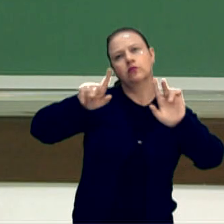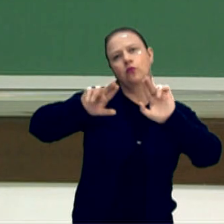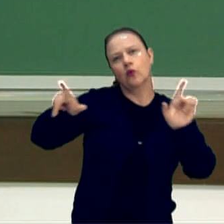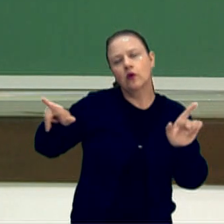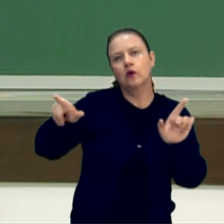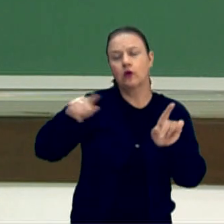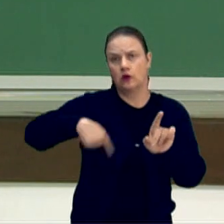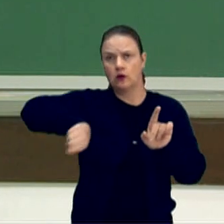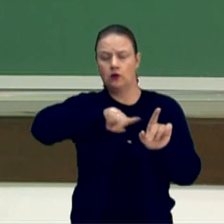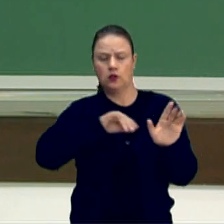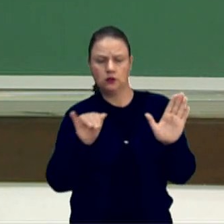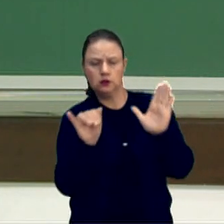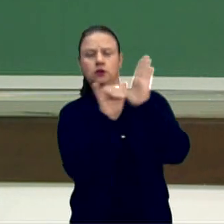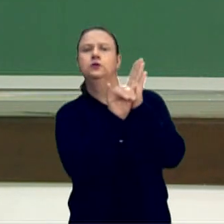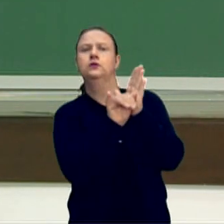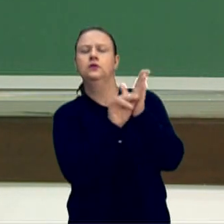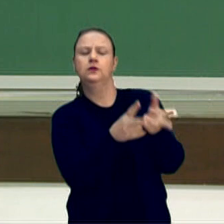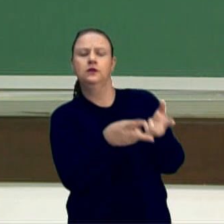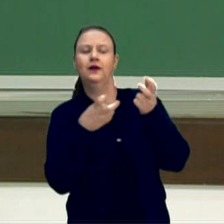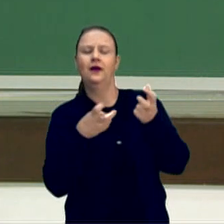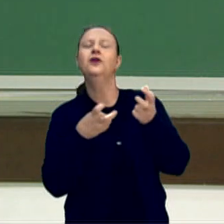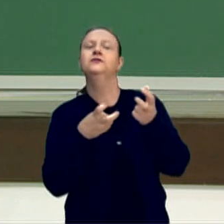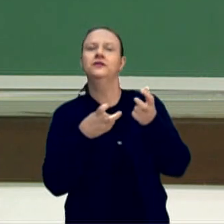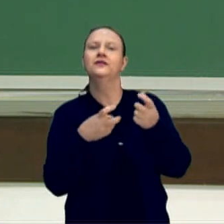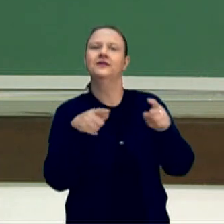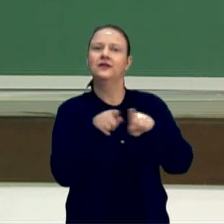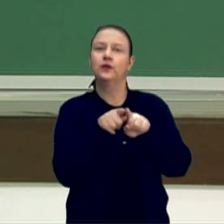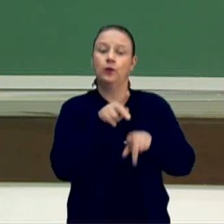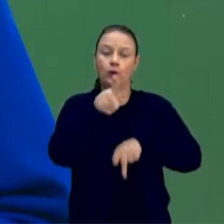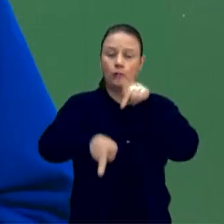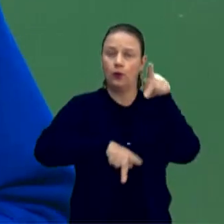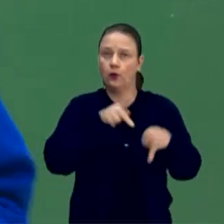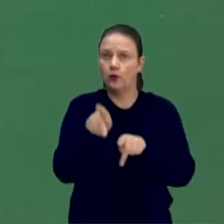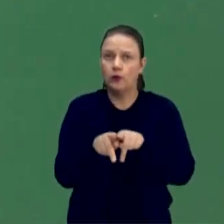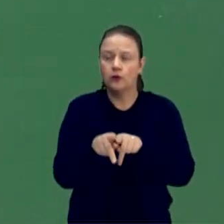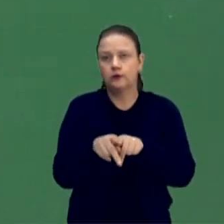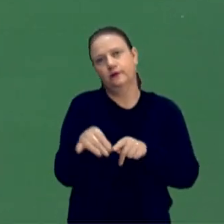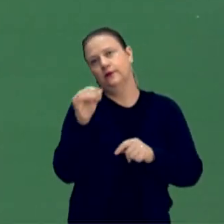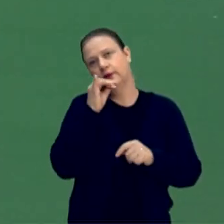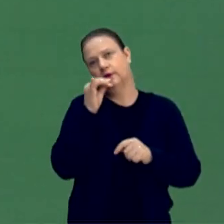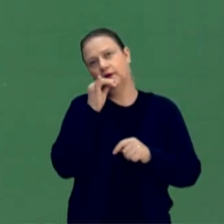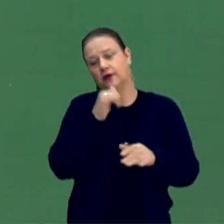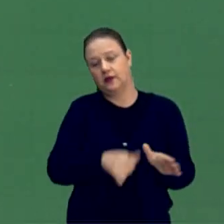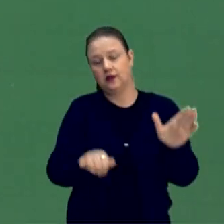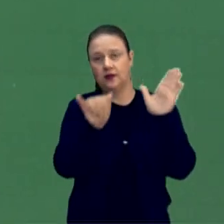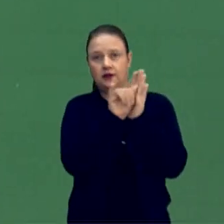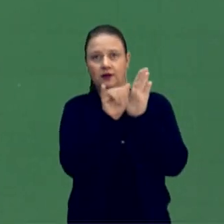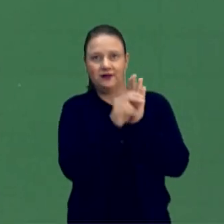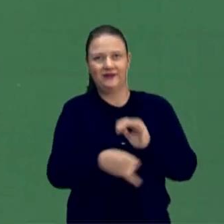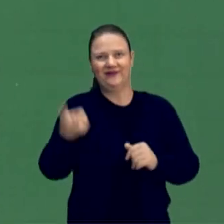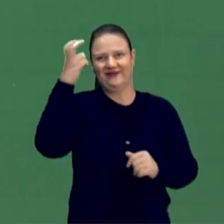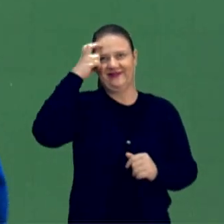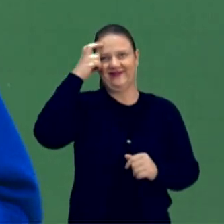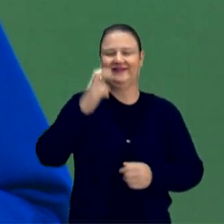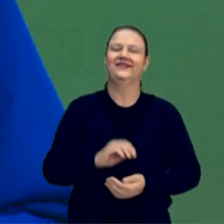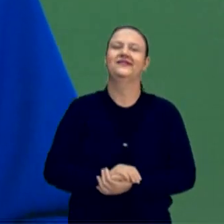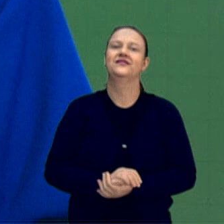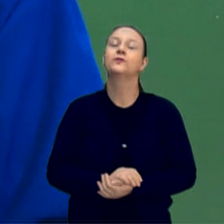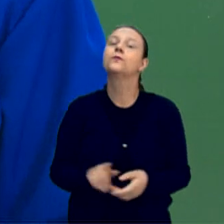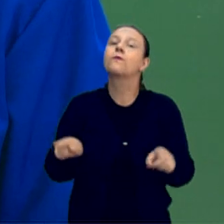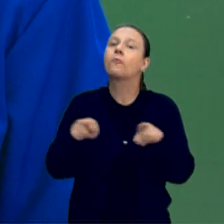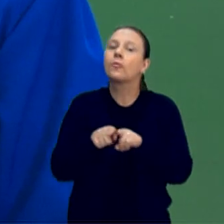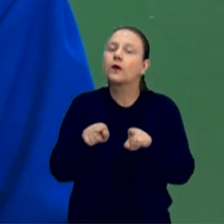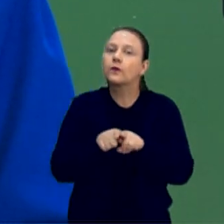nos identificamos com uma determinada cultura que é inerente a um povo, o qual nós chamamos de identidade cultural. E dentro